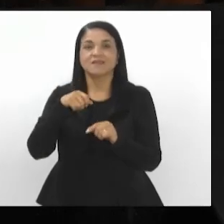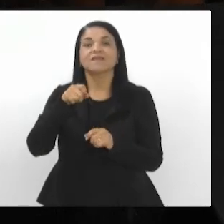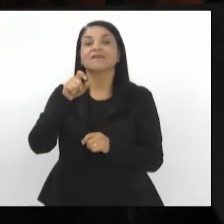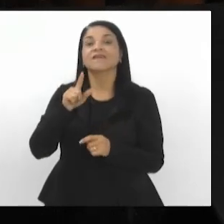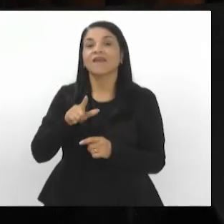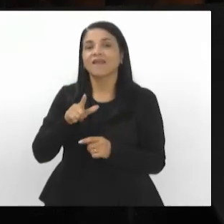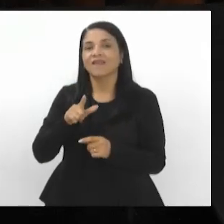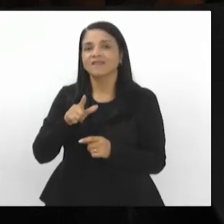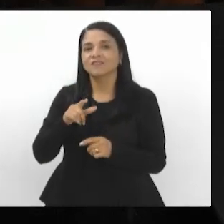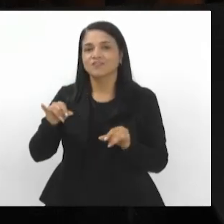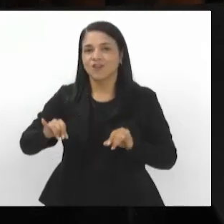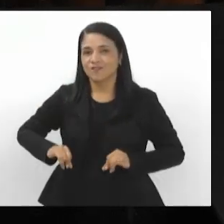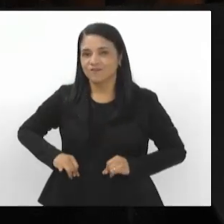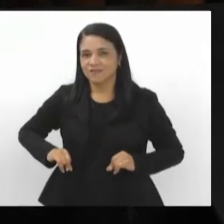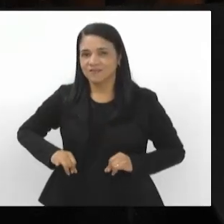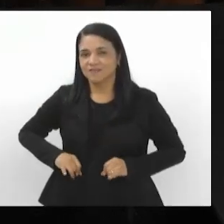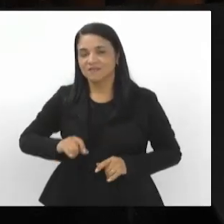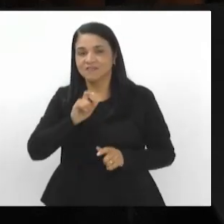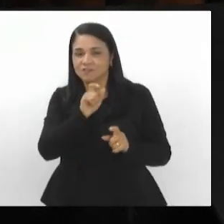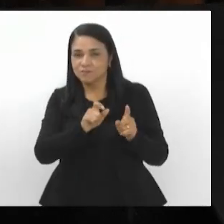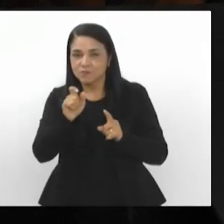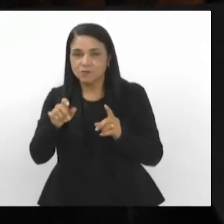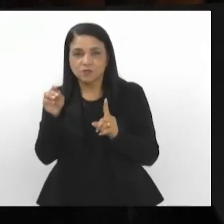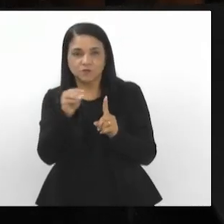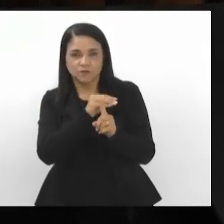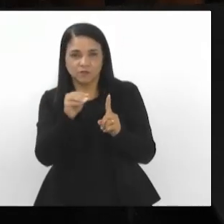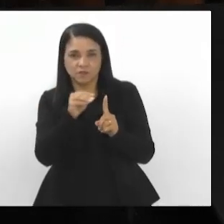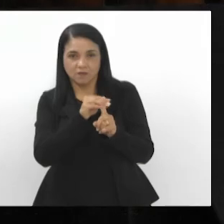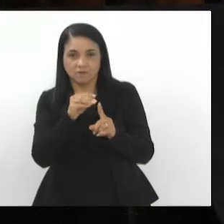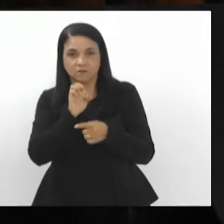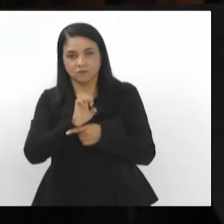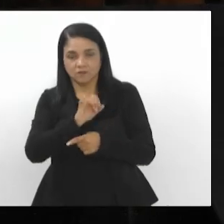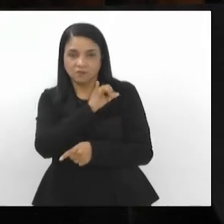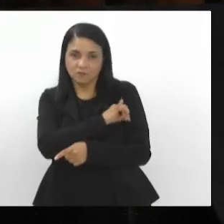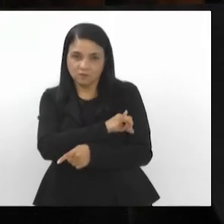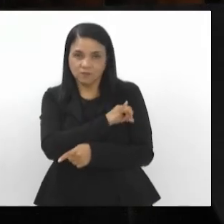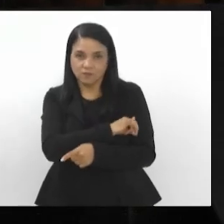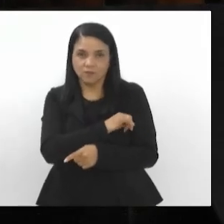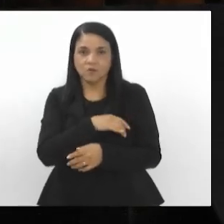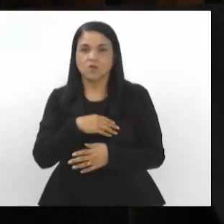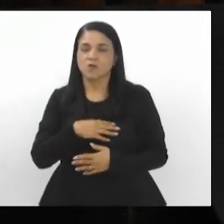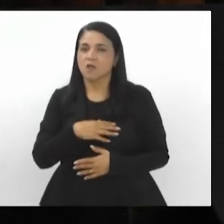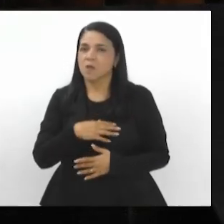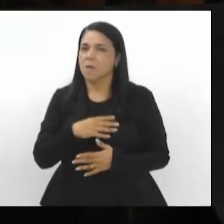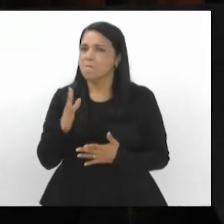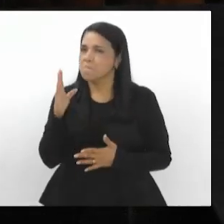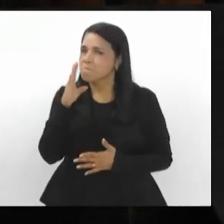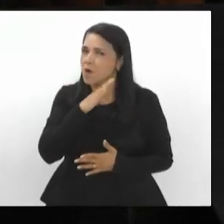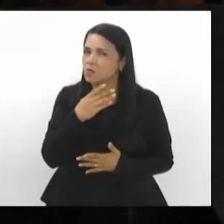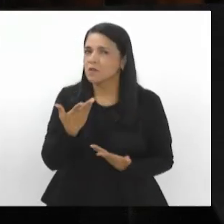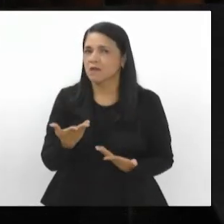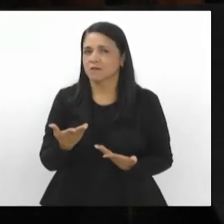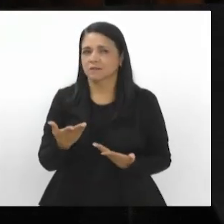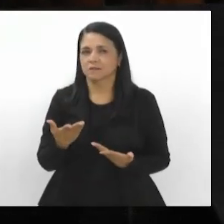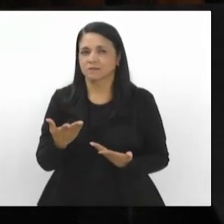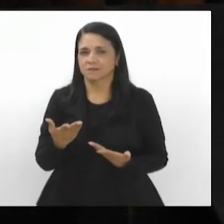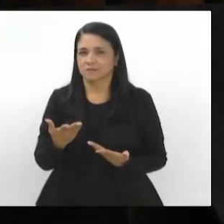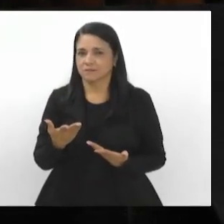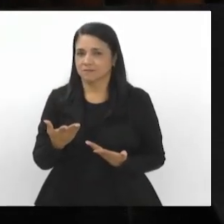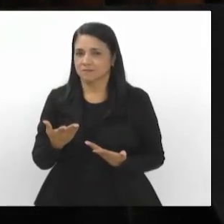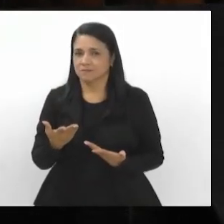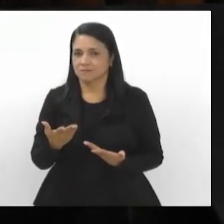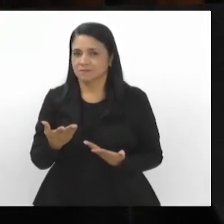conta? Aqueles e aquelas mais vulneráveis no estado do Rio de Janeiro. E isso é uma crueldade, isso é, sem dúvida